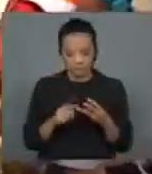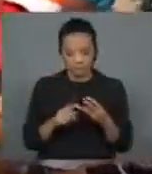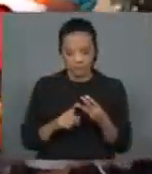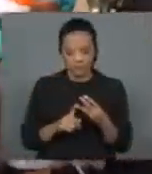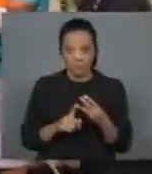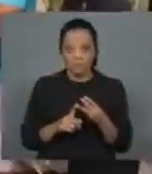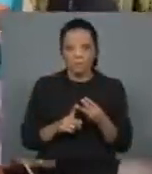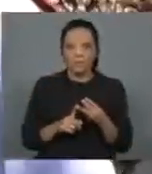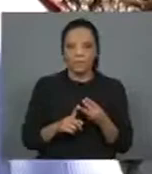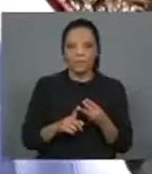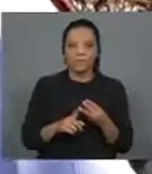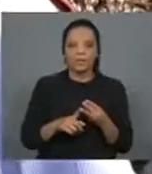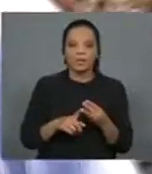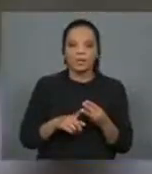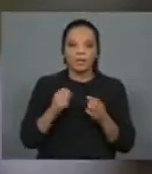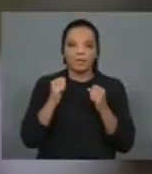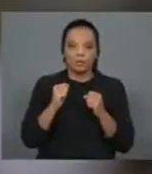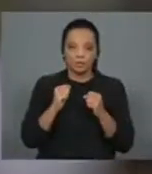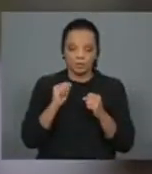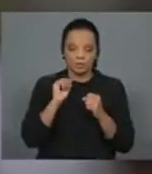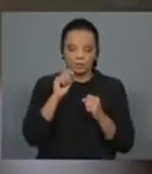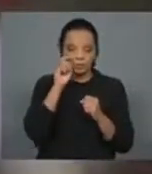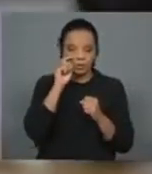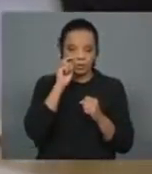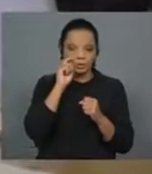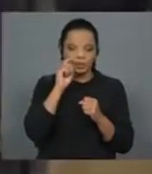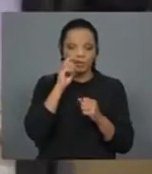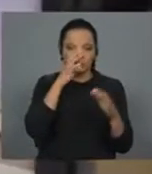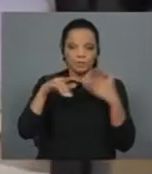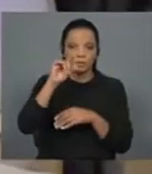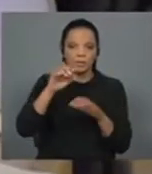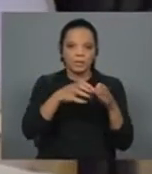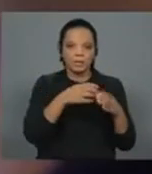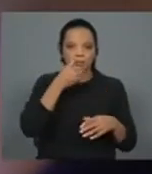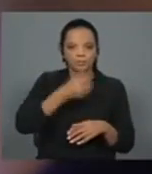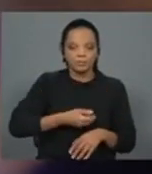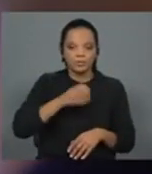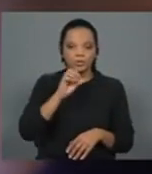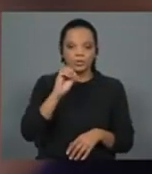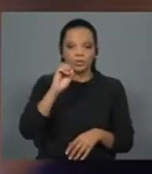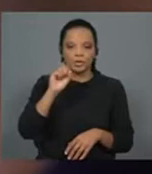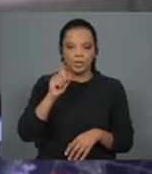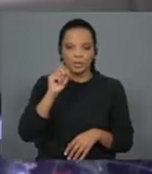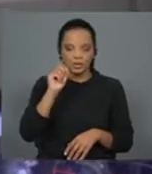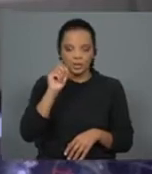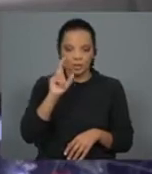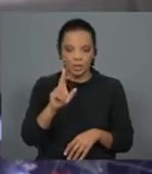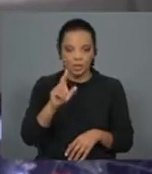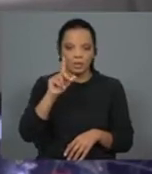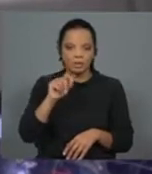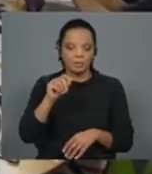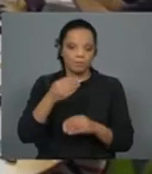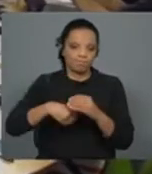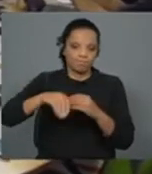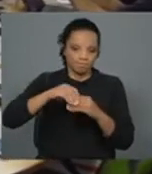temos também a Força Especial de Proteção Civil, temos também equipas especializadas na Guarda Nacional Republicana, um complemento muito grande também das